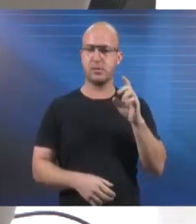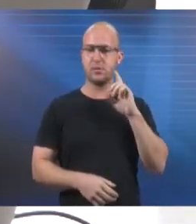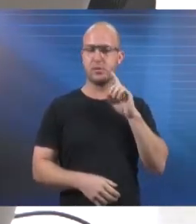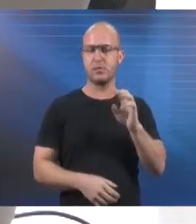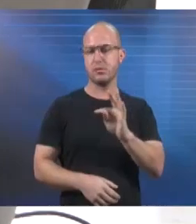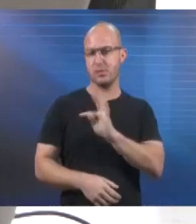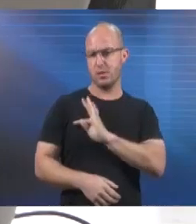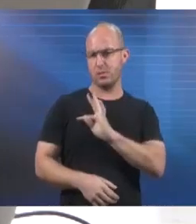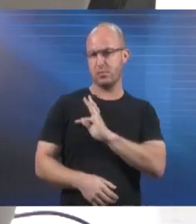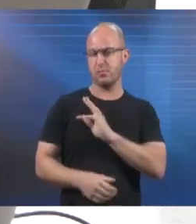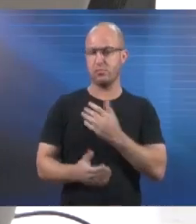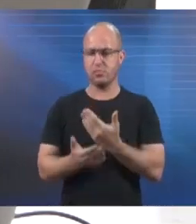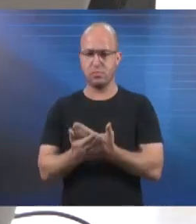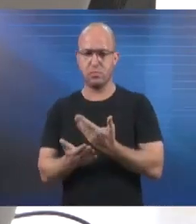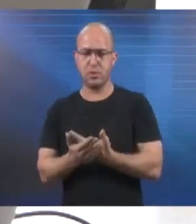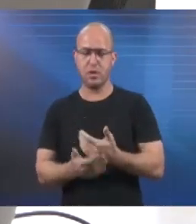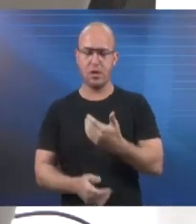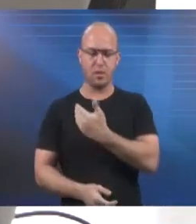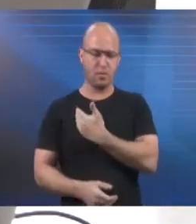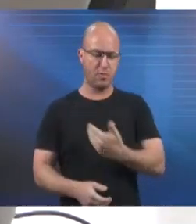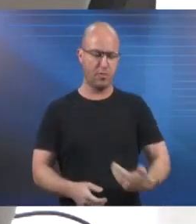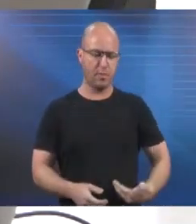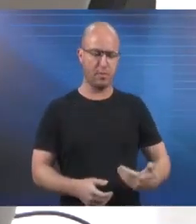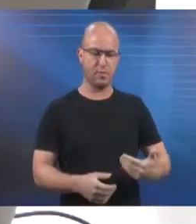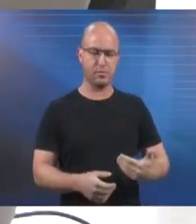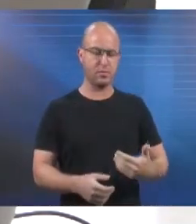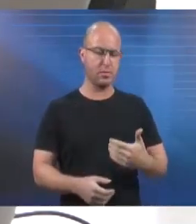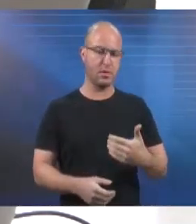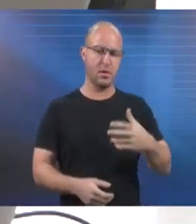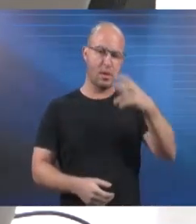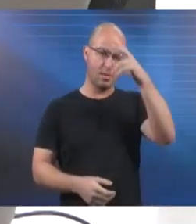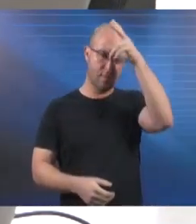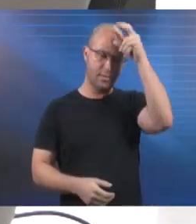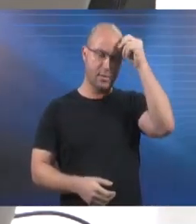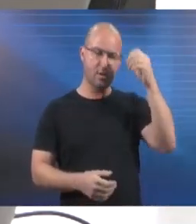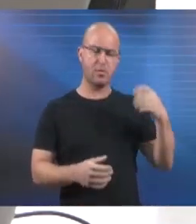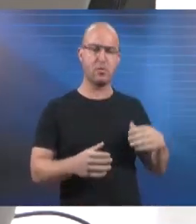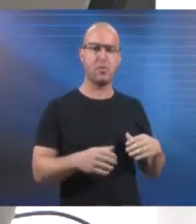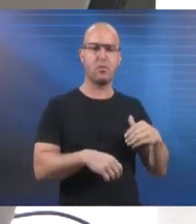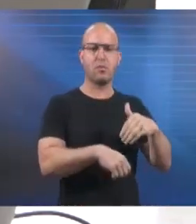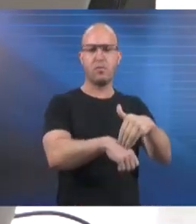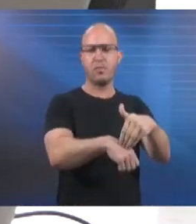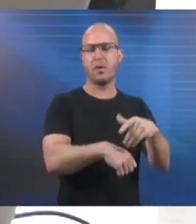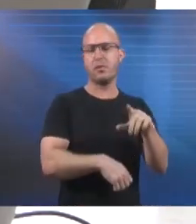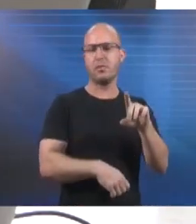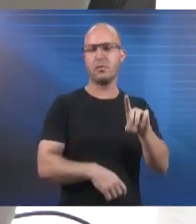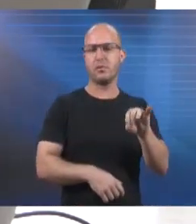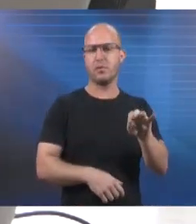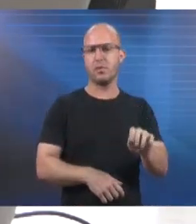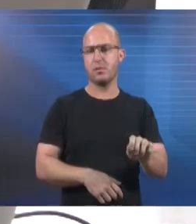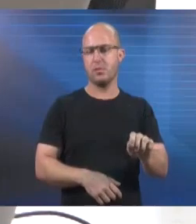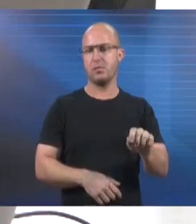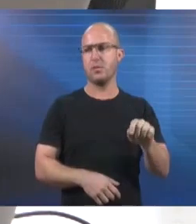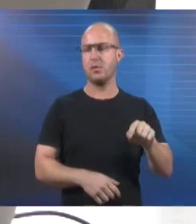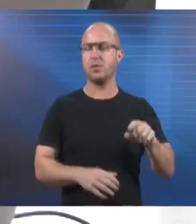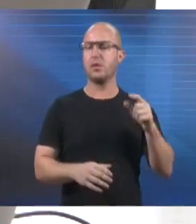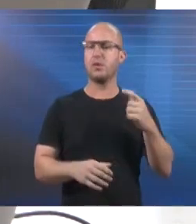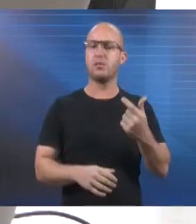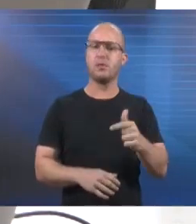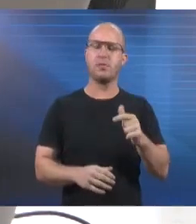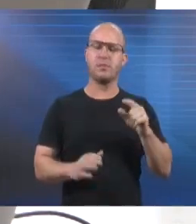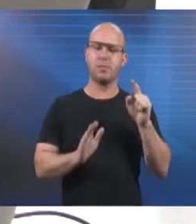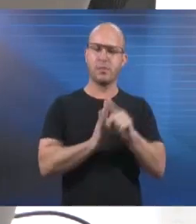aí a prefeitura quer culpar o idema por 20 dias que não analisou os 52 procedimentos técnic respondidos pela